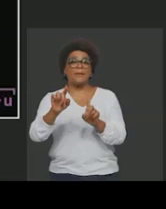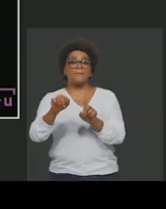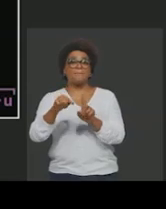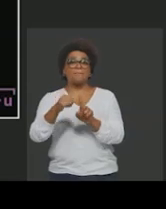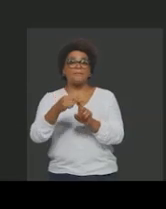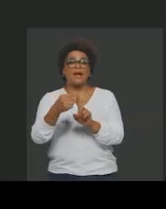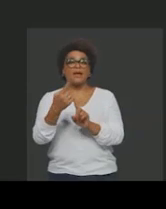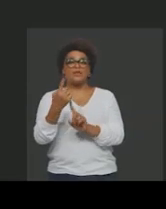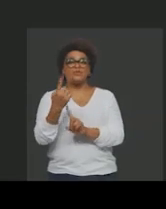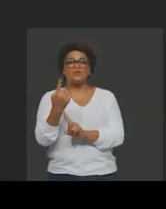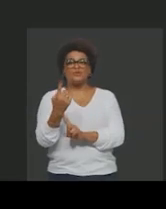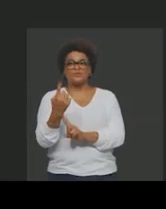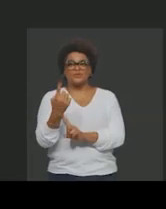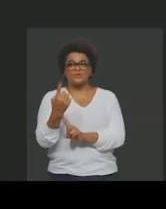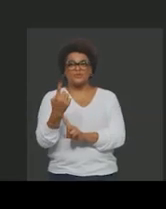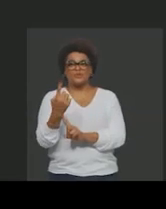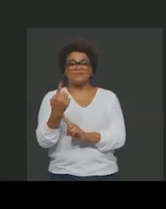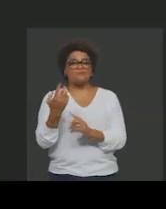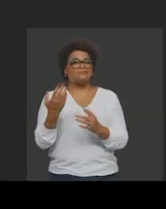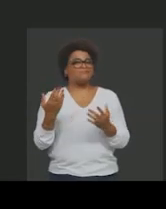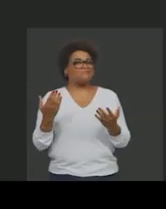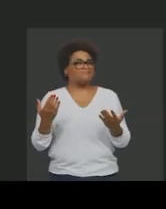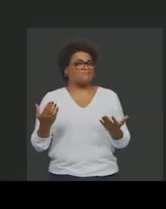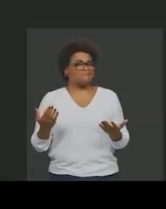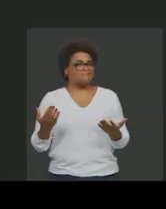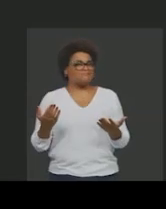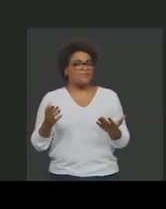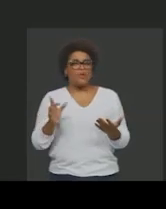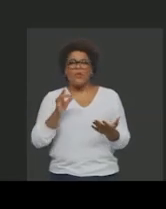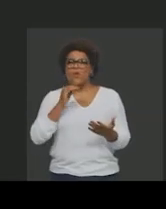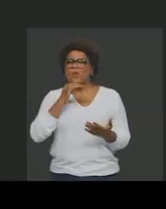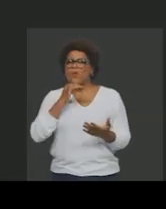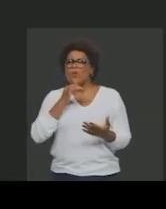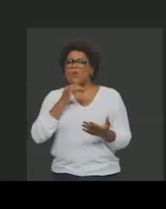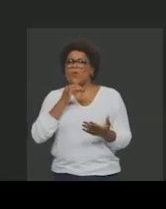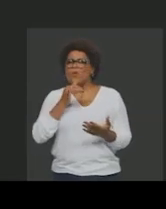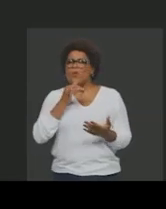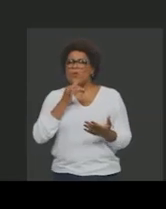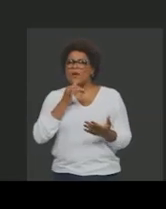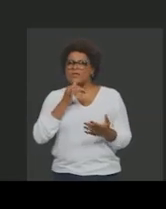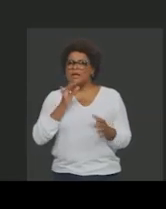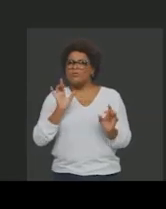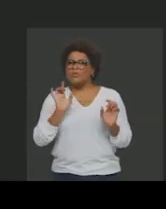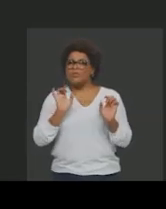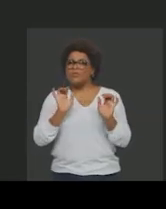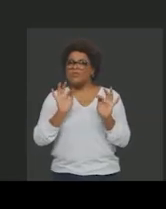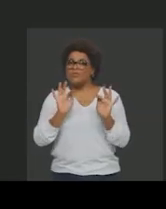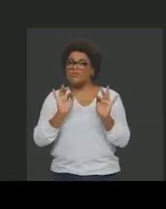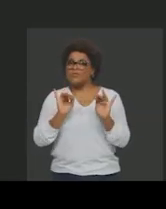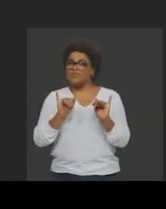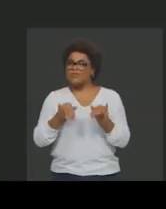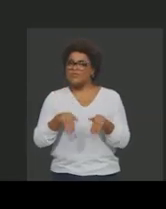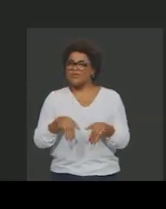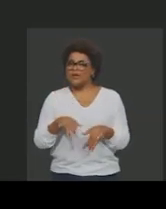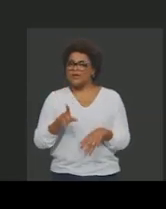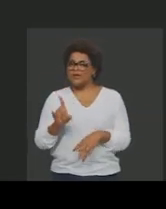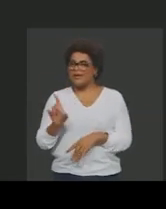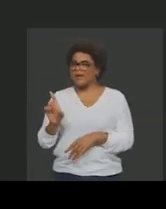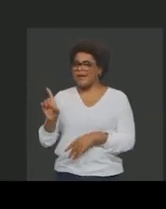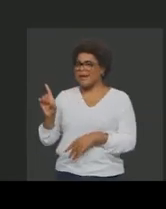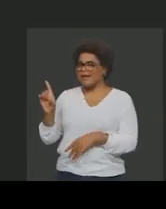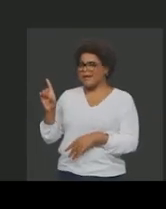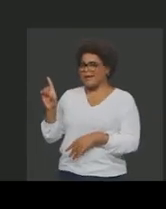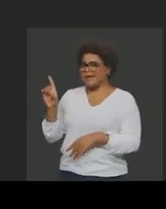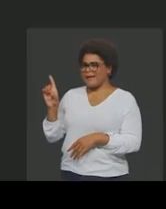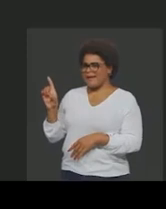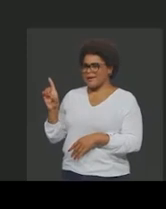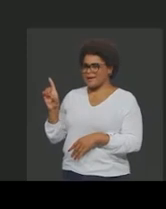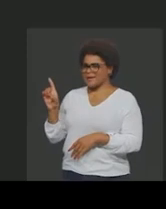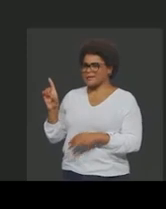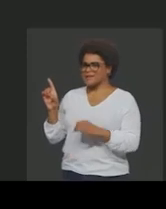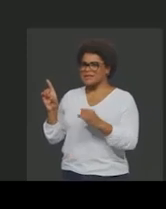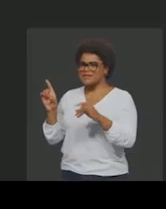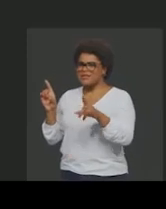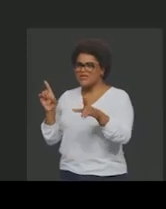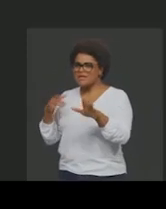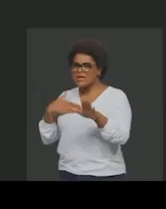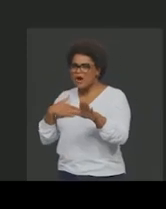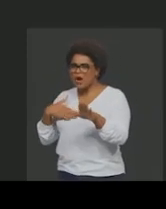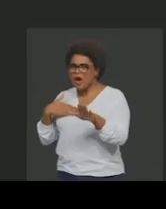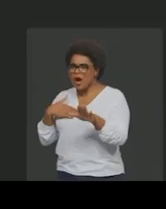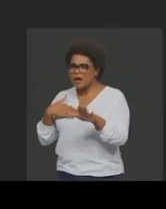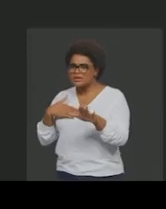u. E um outro exemplo para finalizar, se você gosta de brincar de codar, ou seja, de programar computadores,